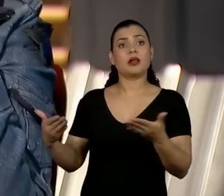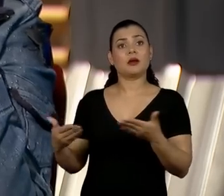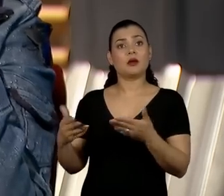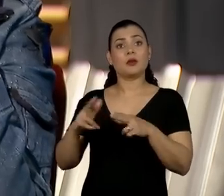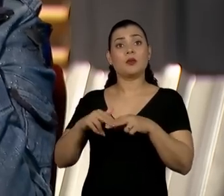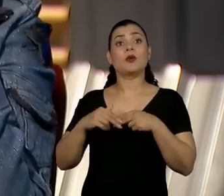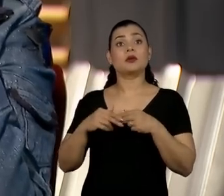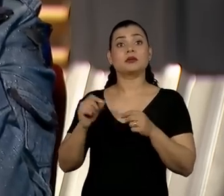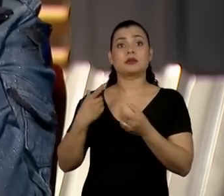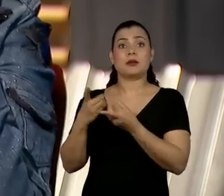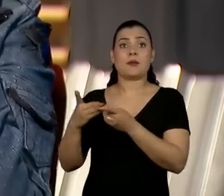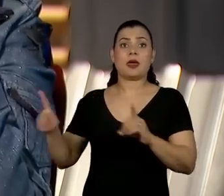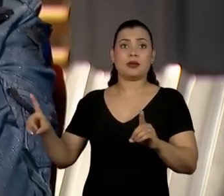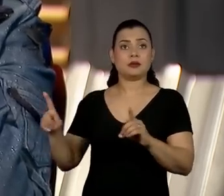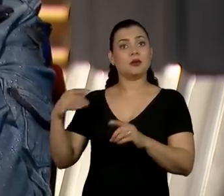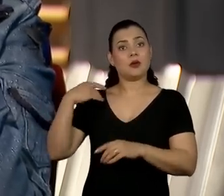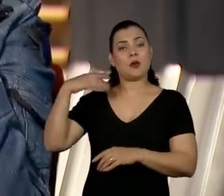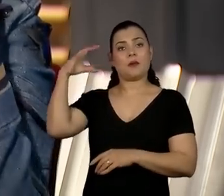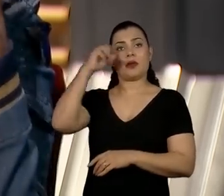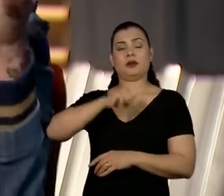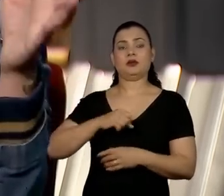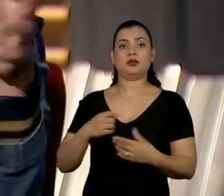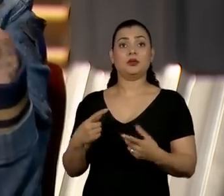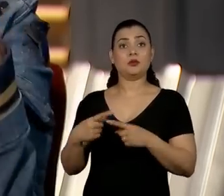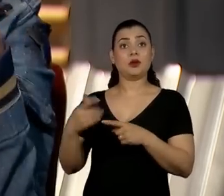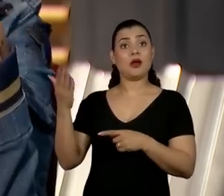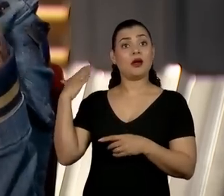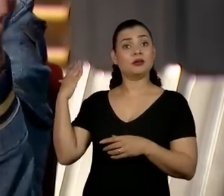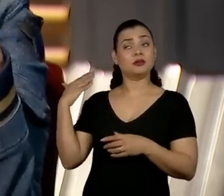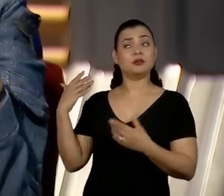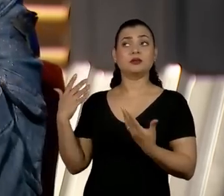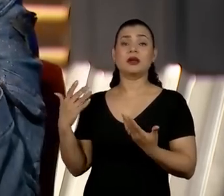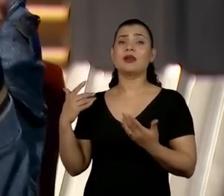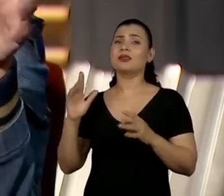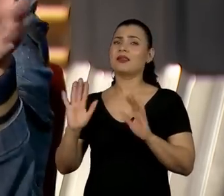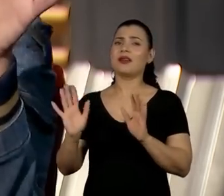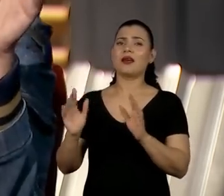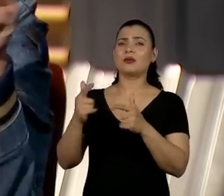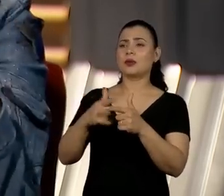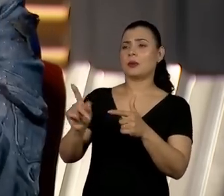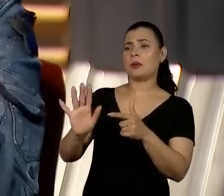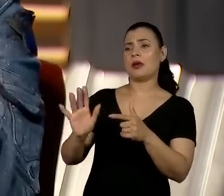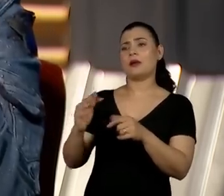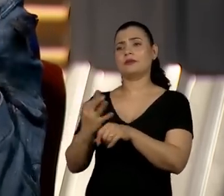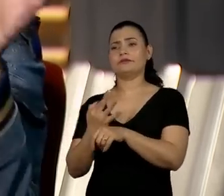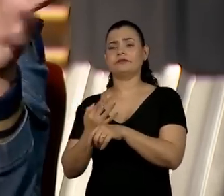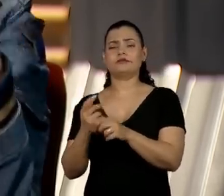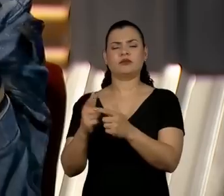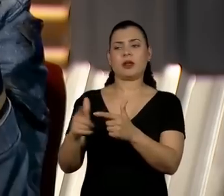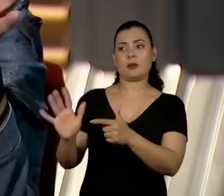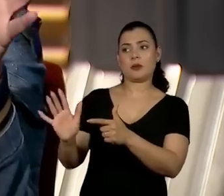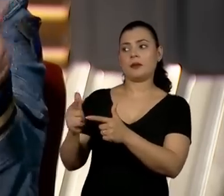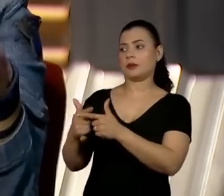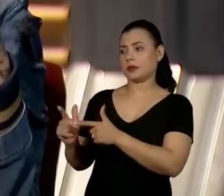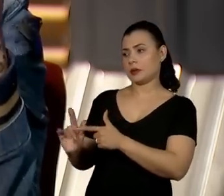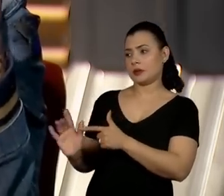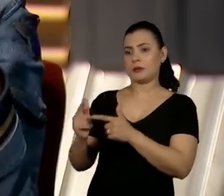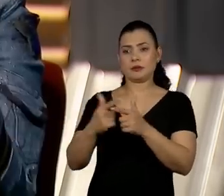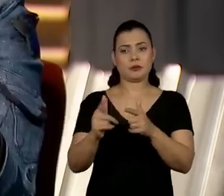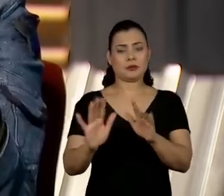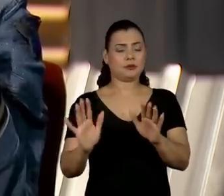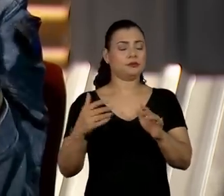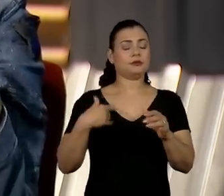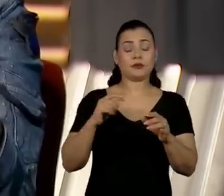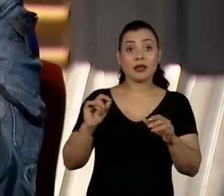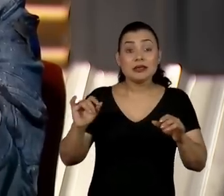da minha separação né porque antes ah não tá deixa para lá não tá e aí quando vem